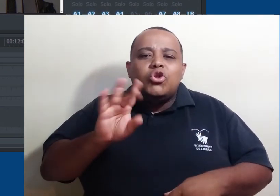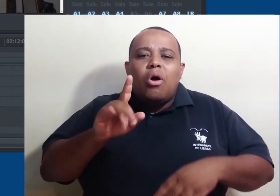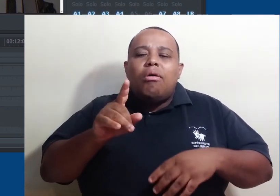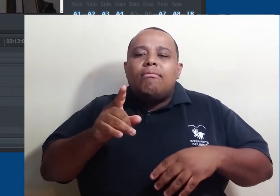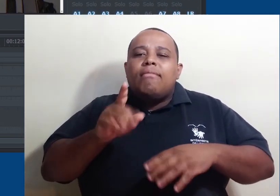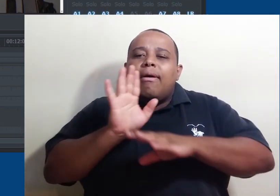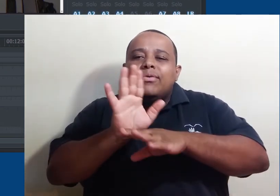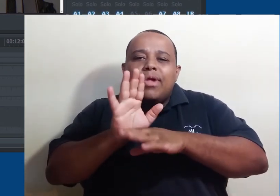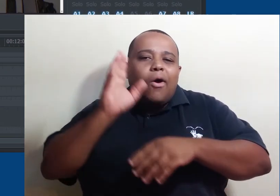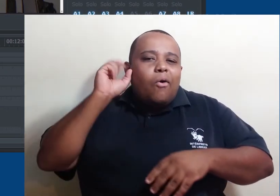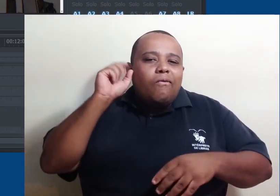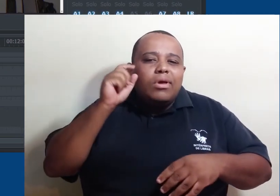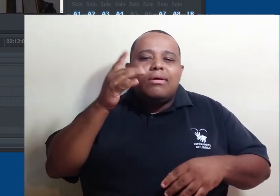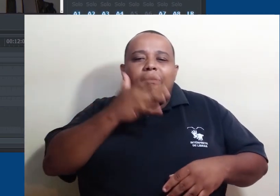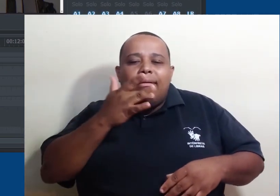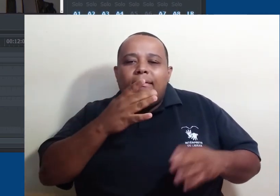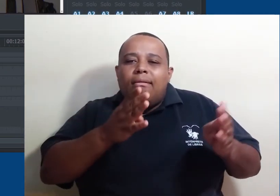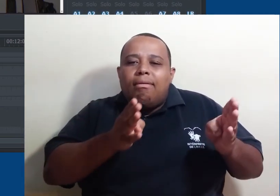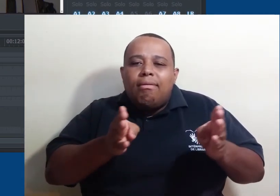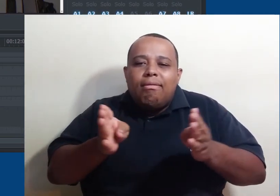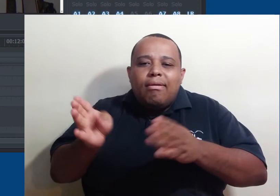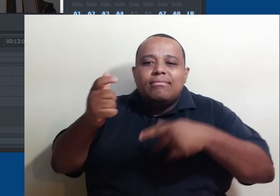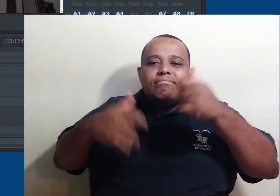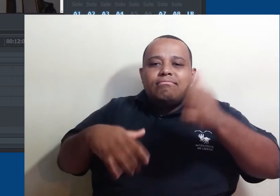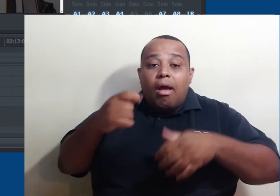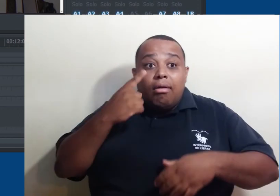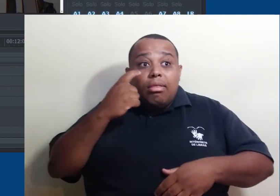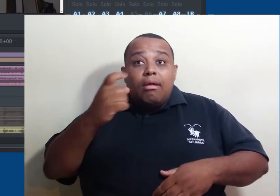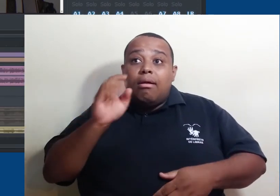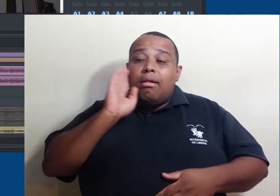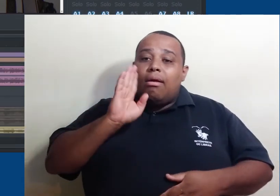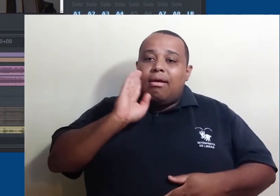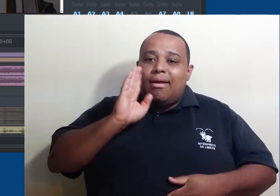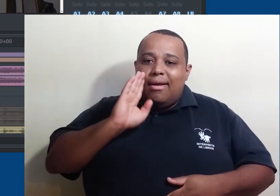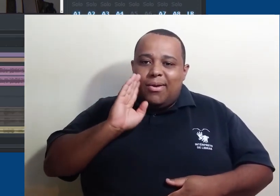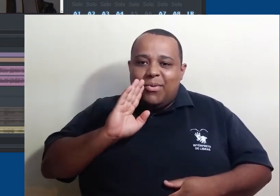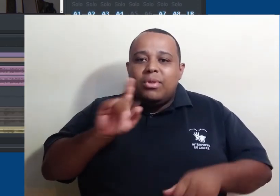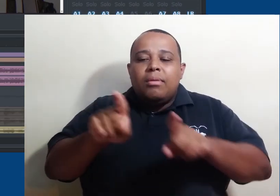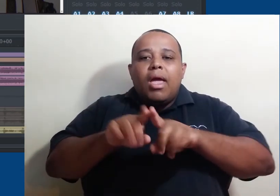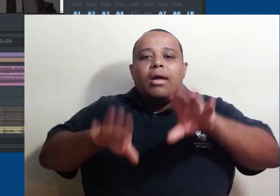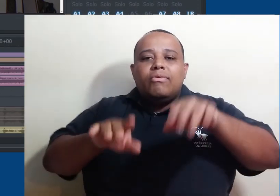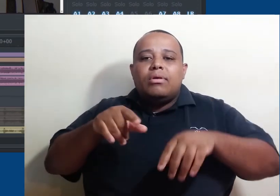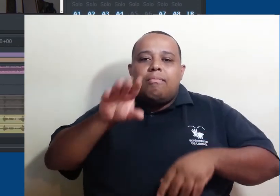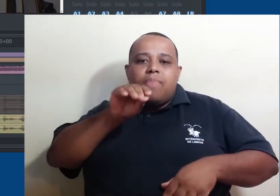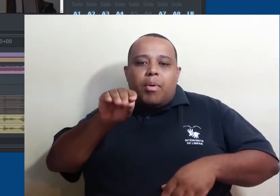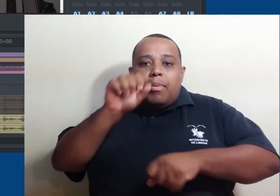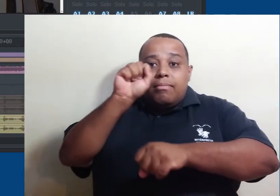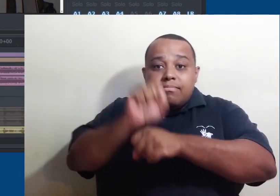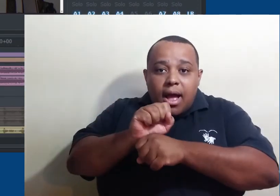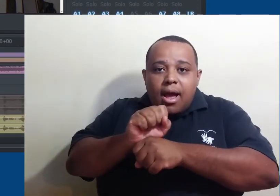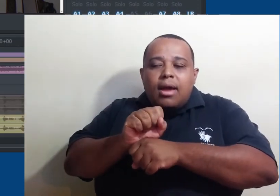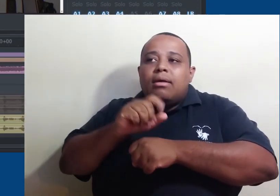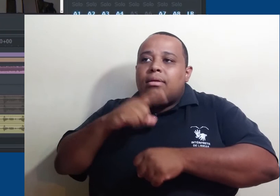pouco mais de interesse naqueles momentos de silêncio, talvez, da sua aula, e não ficar sem nada. Então, vocês viram como a gente muda o volume, a gente pode fazer isso também